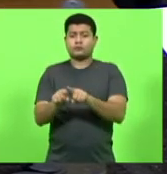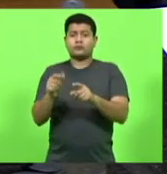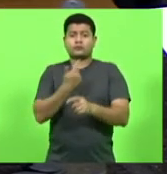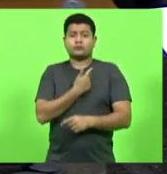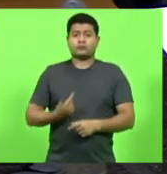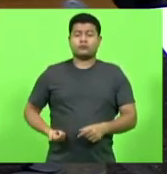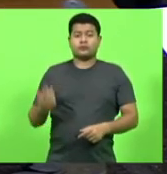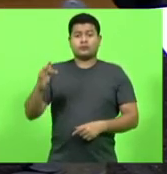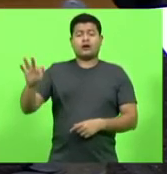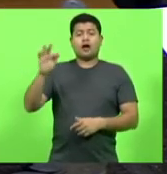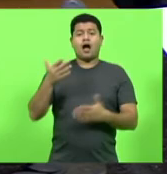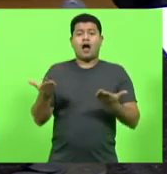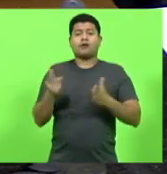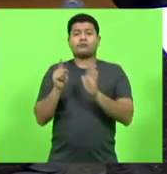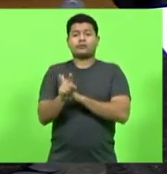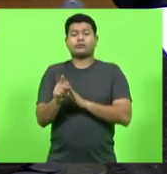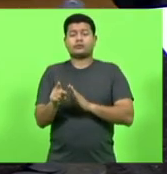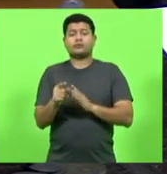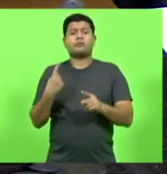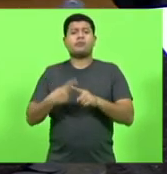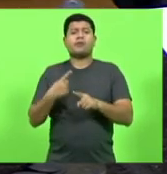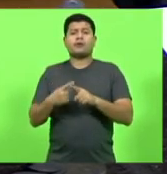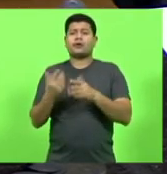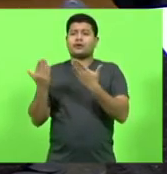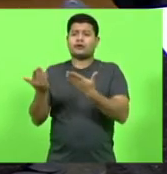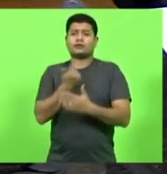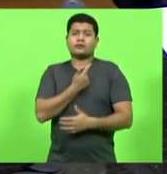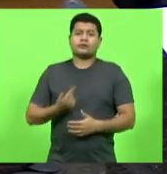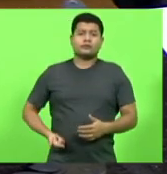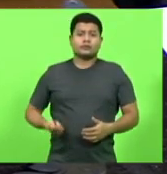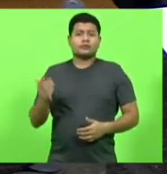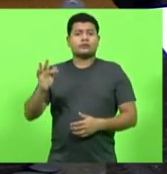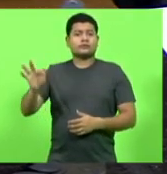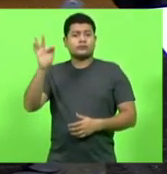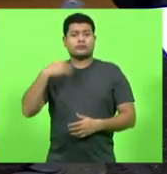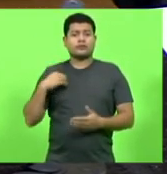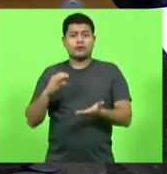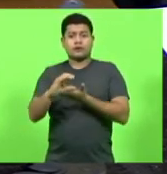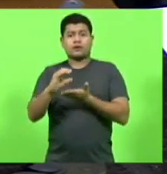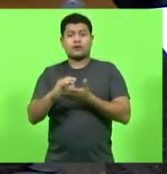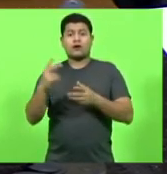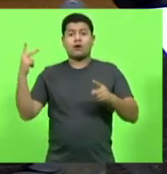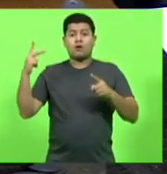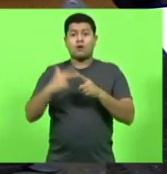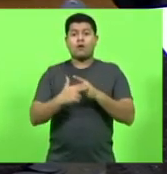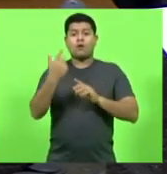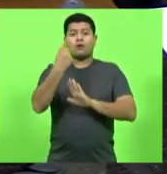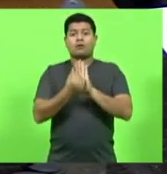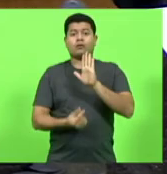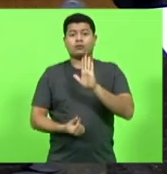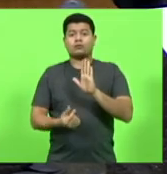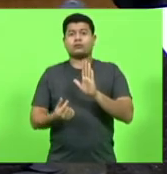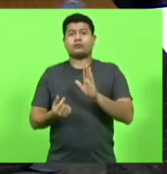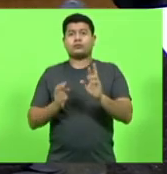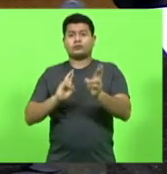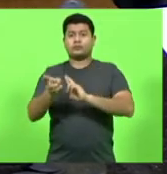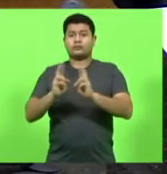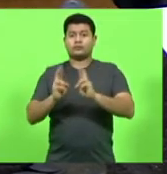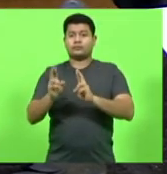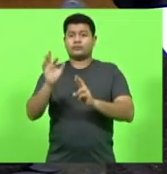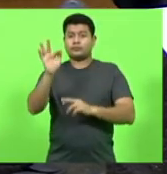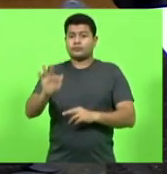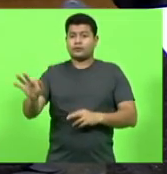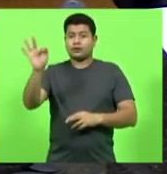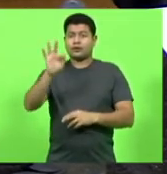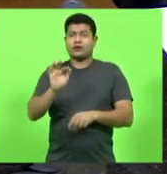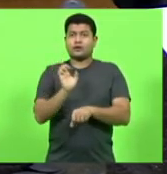o governo federal não investe nesse momento e faz corte aí no orçamento para nossas rodovias federais do estado de